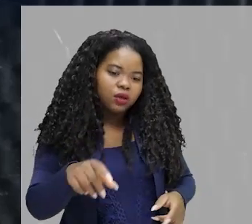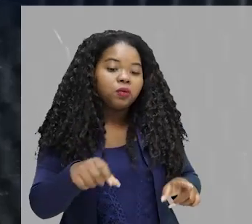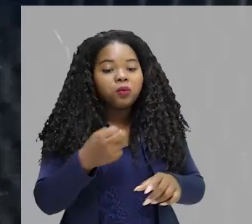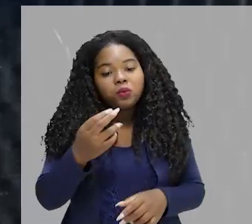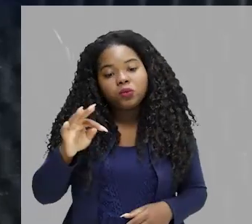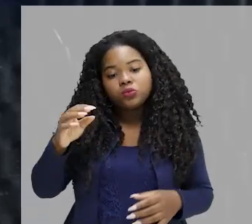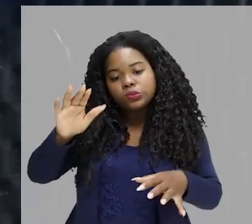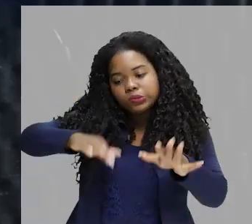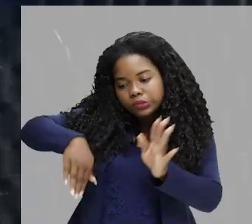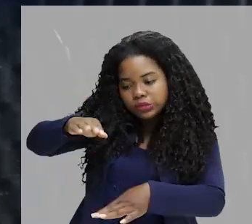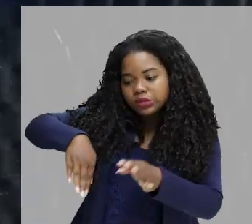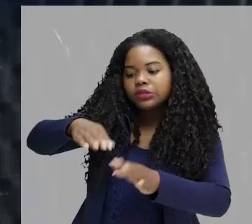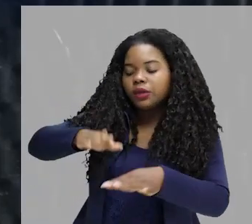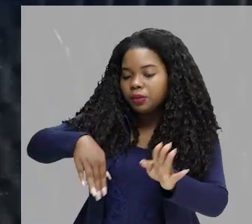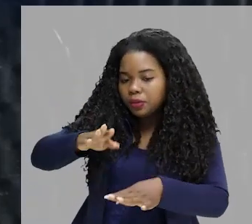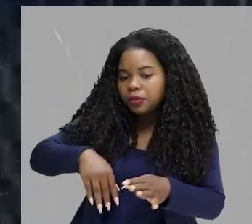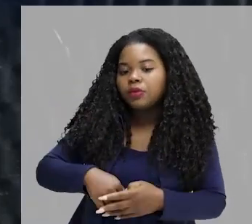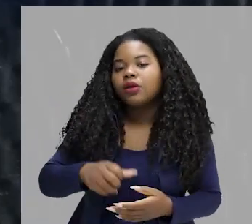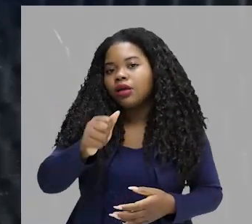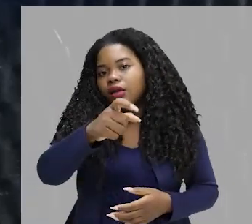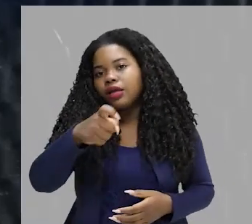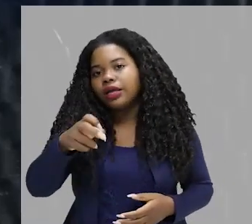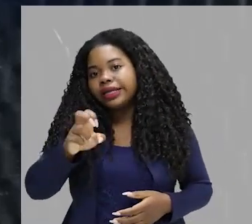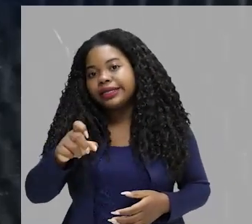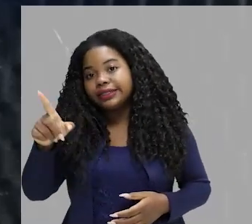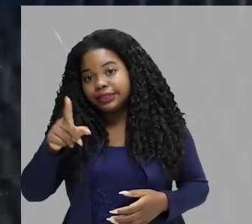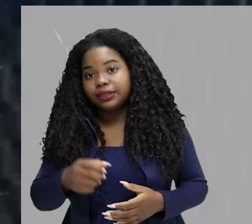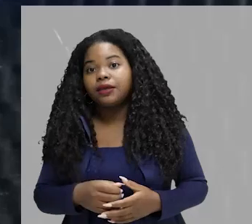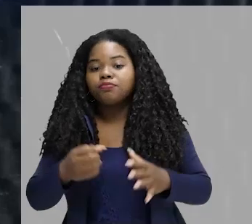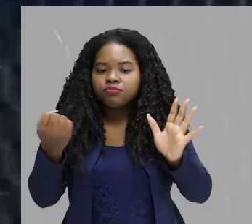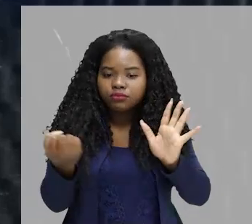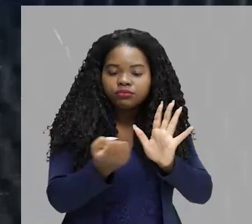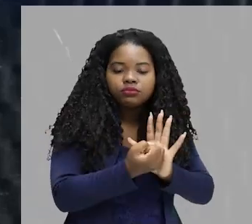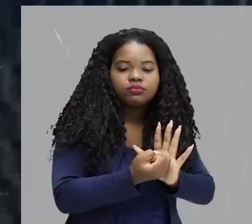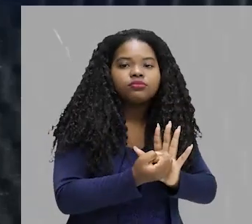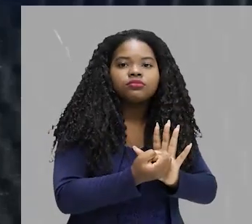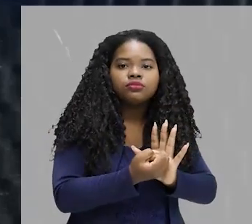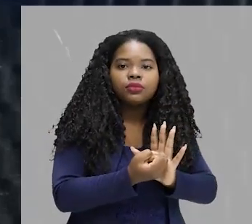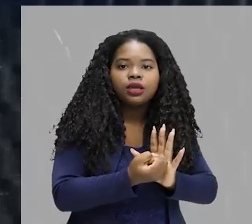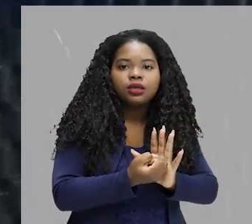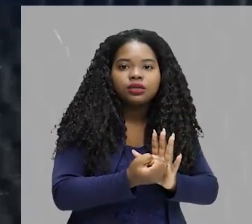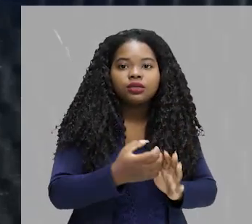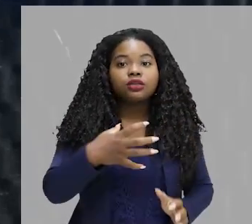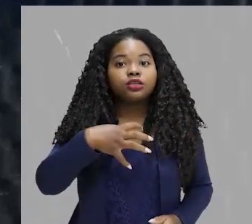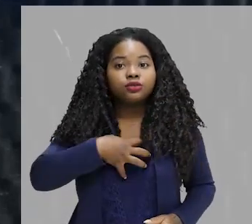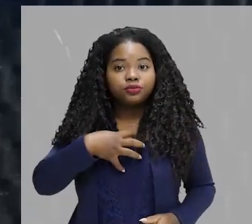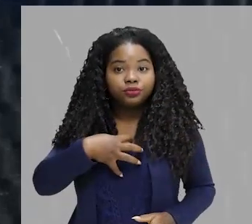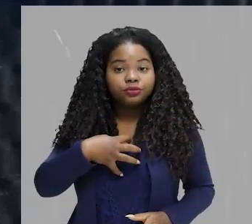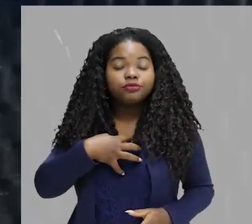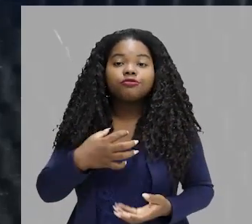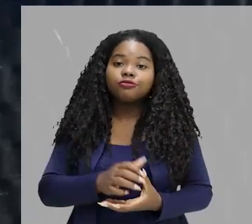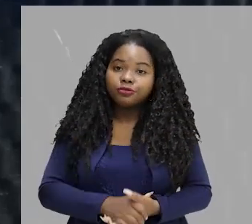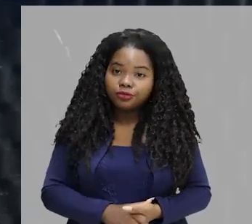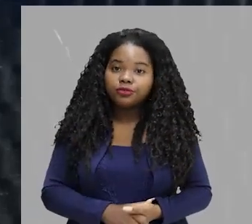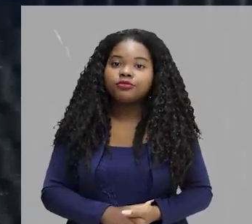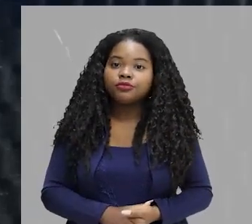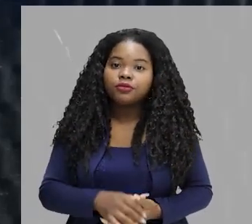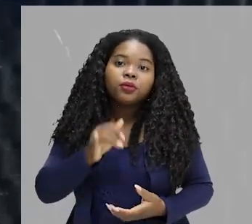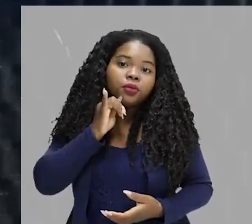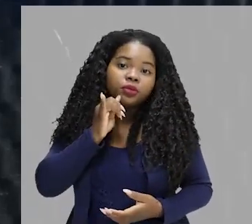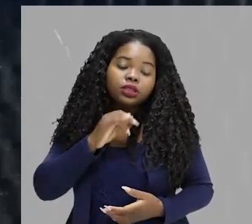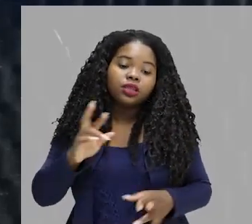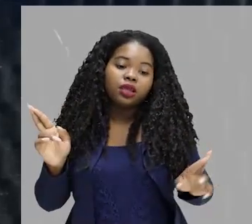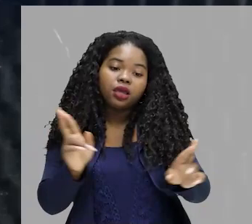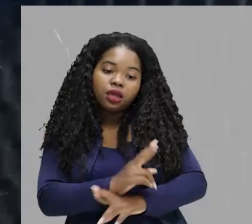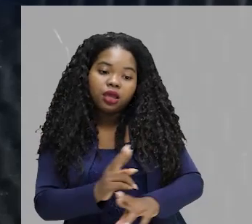muito presente, eu citei ainda há pouco o axé, muito marcante ali na cultura baiana, a gente tem automaticamente a